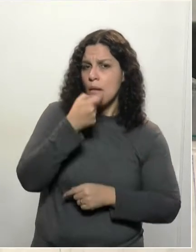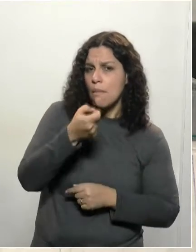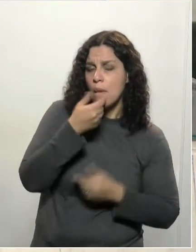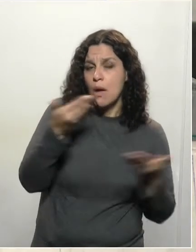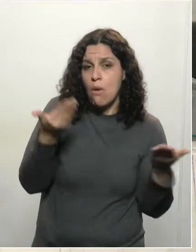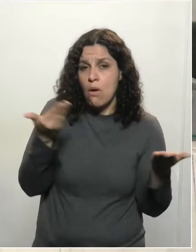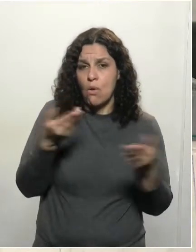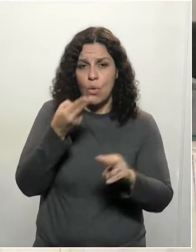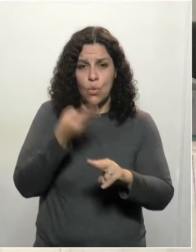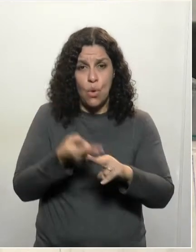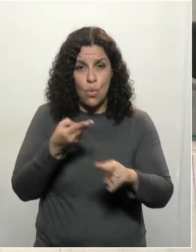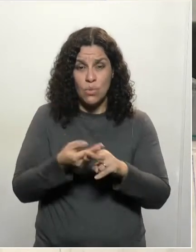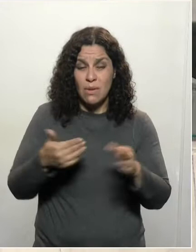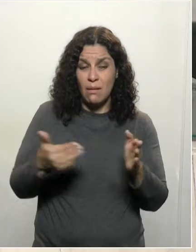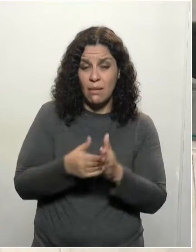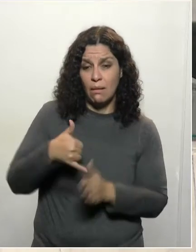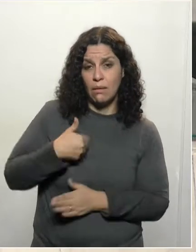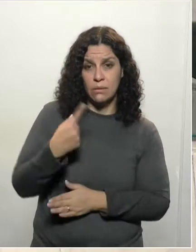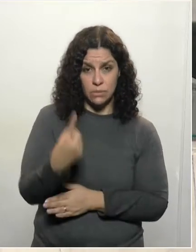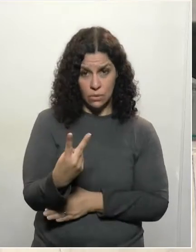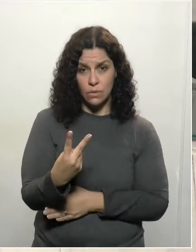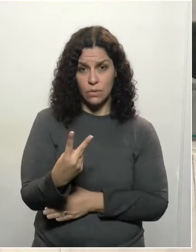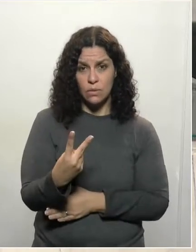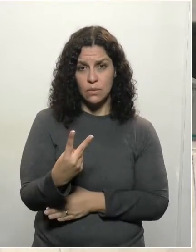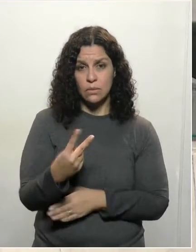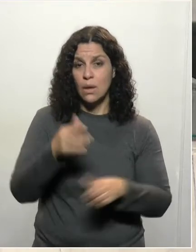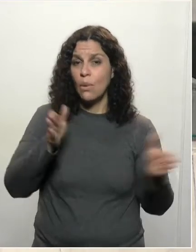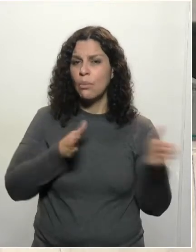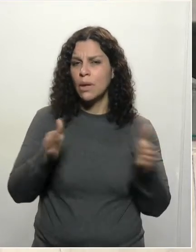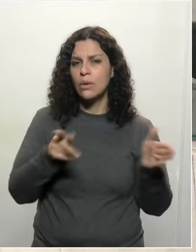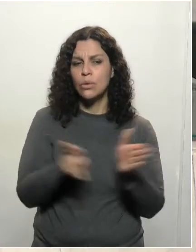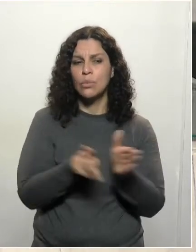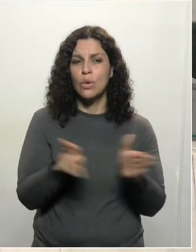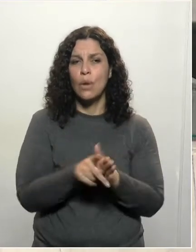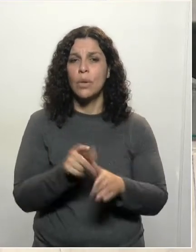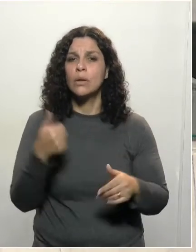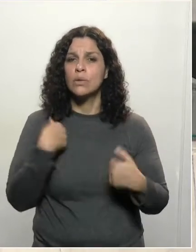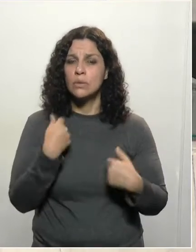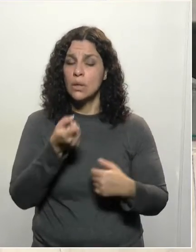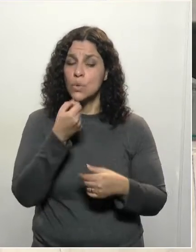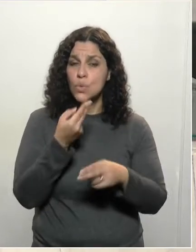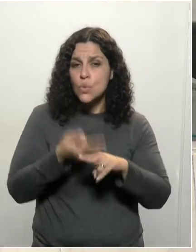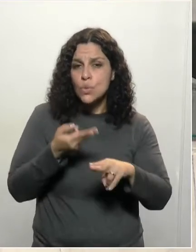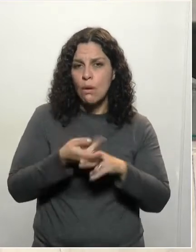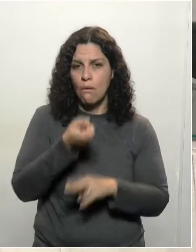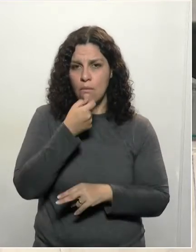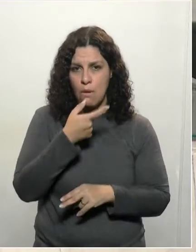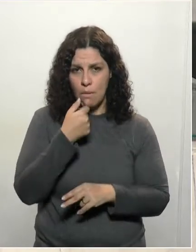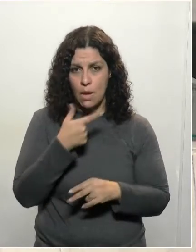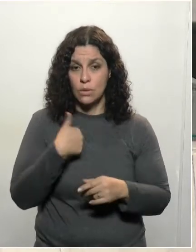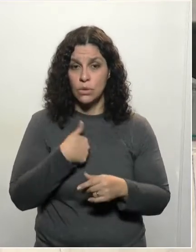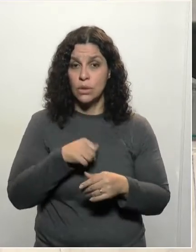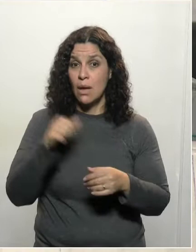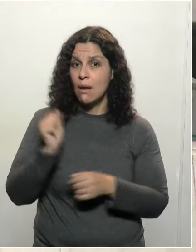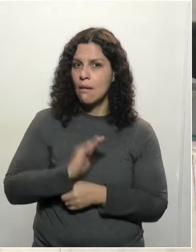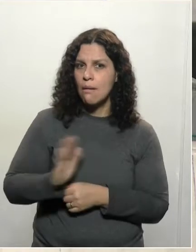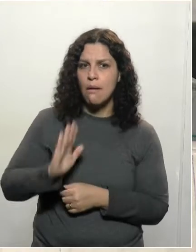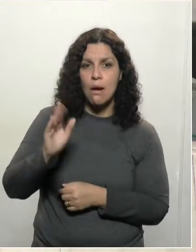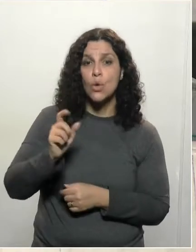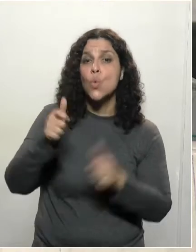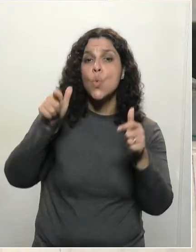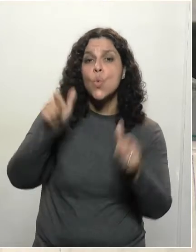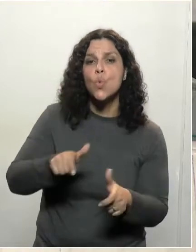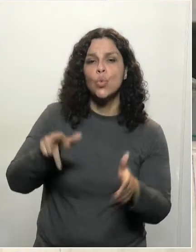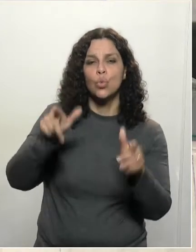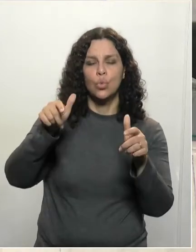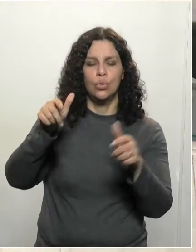esse medicamento de até os 2 anos de idade, é o tempo que terá que ser aplicado esse medicamento. O custo, é o único país do